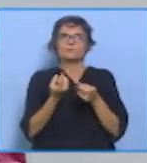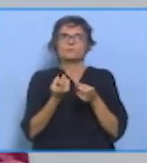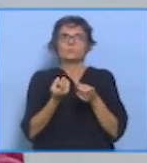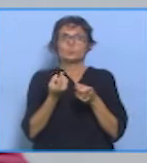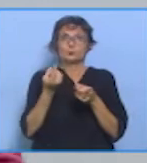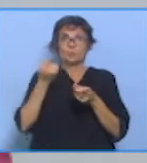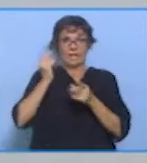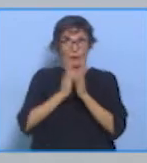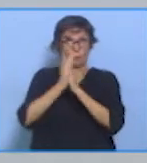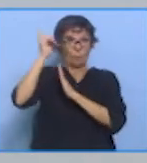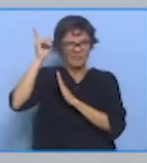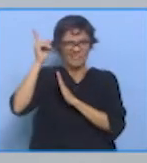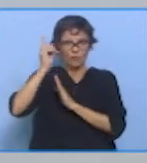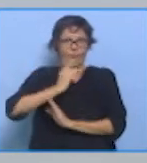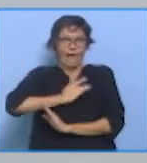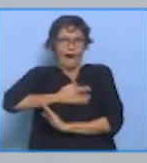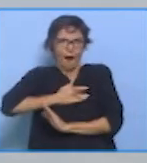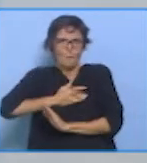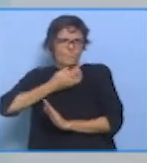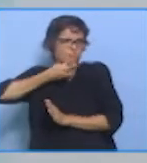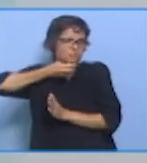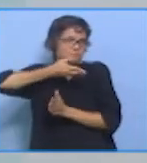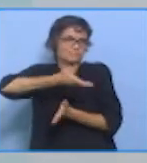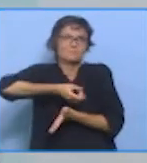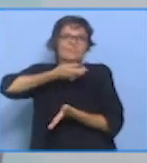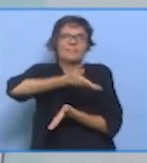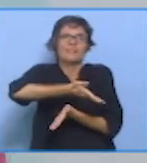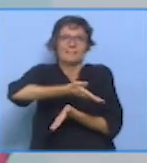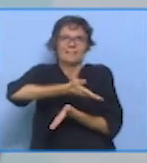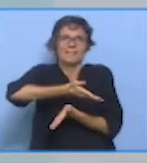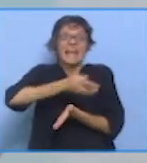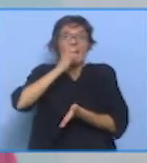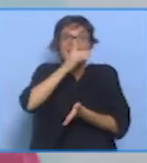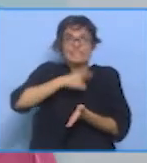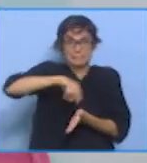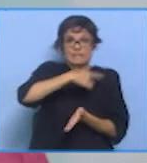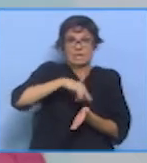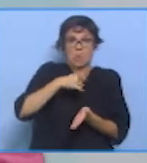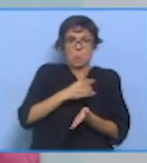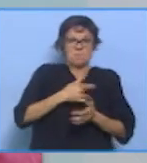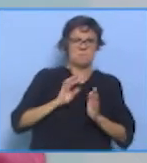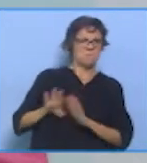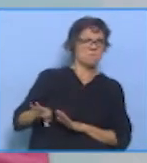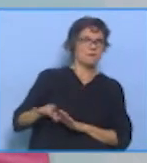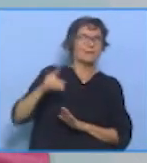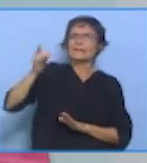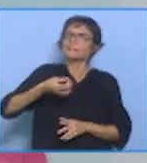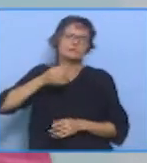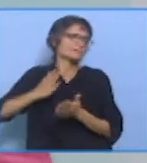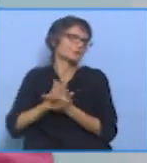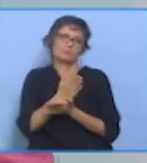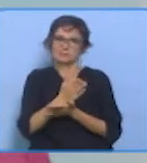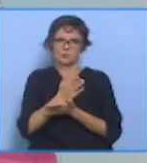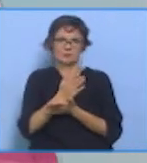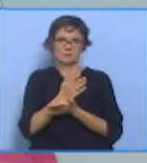nós formos infiéis, Ele não pode deixar de ser fiel. Ele, como nos tem um amor louco e